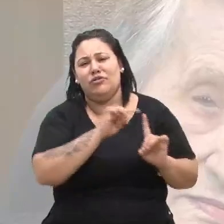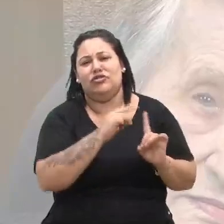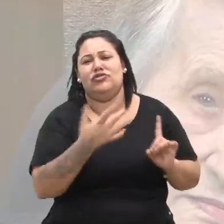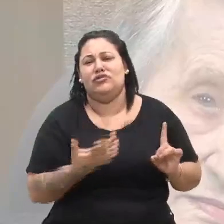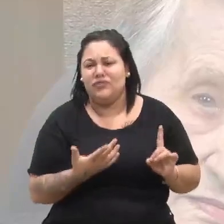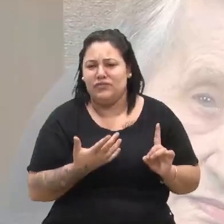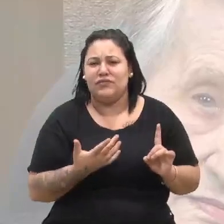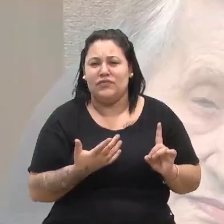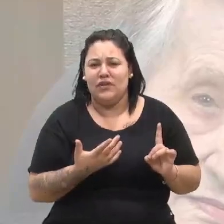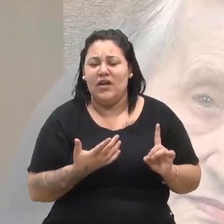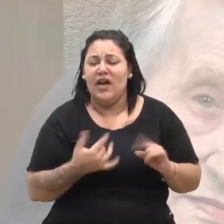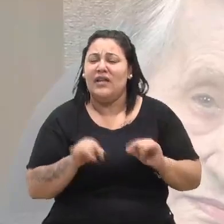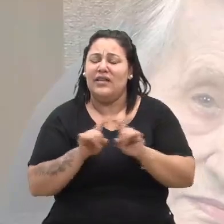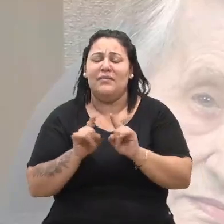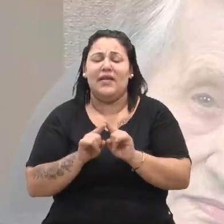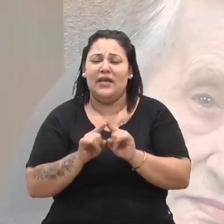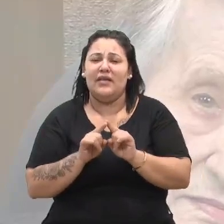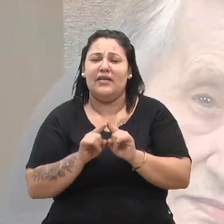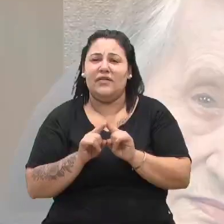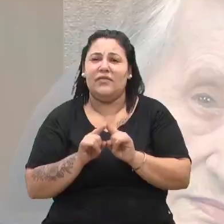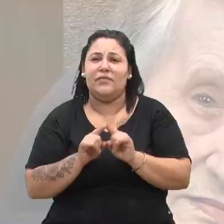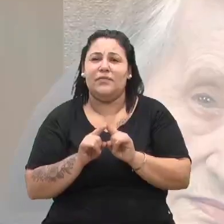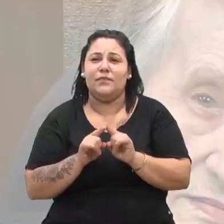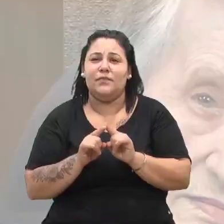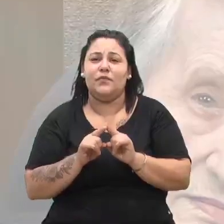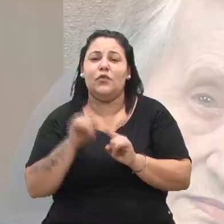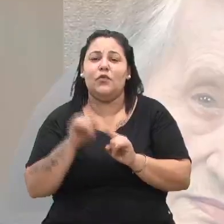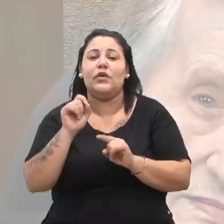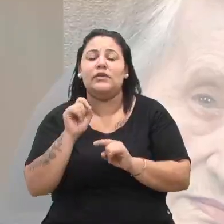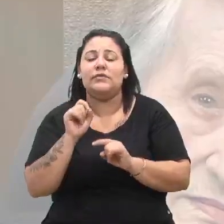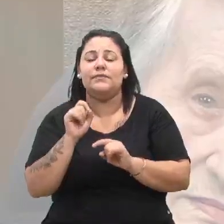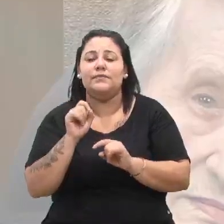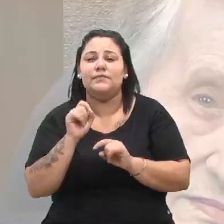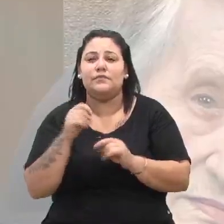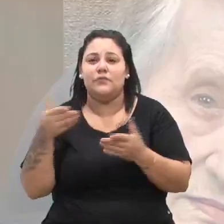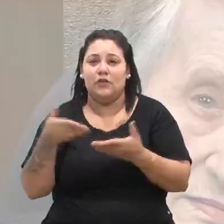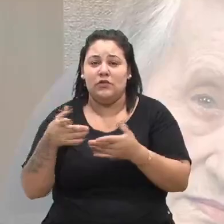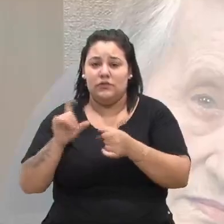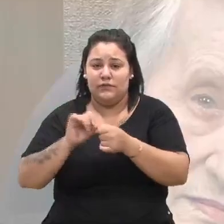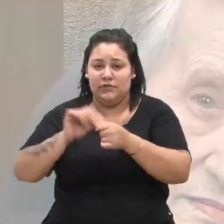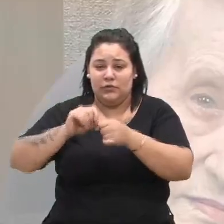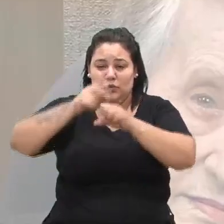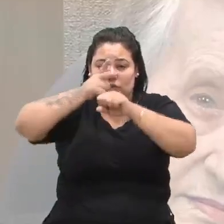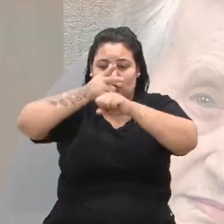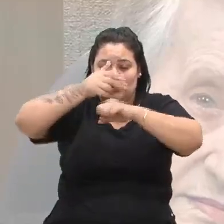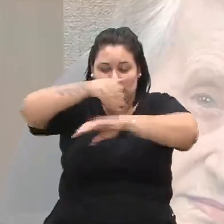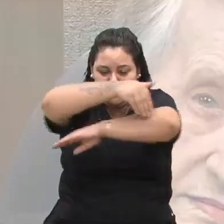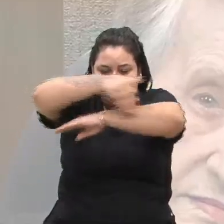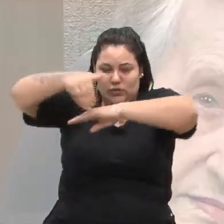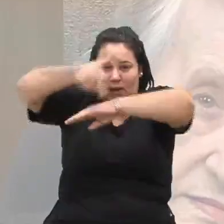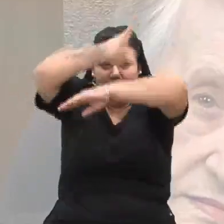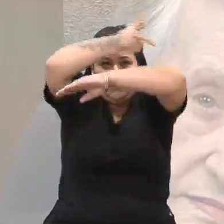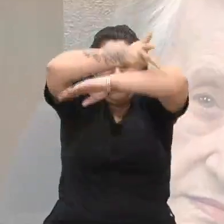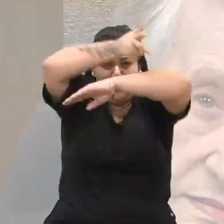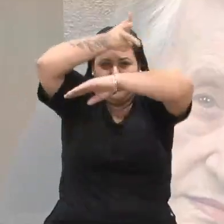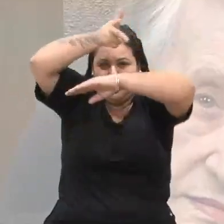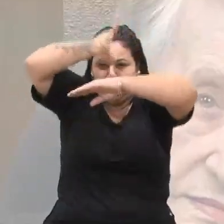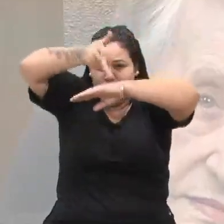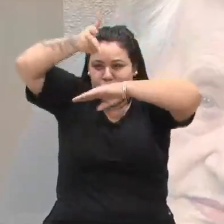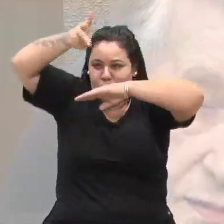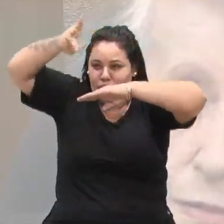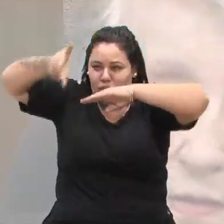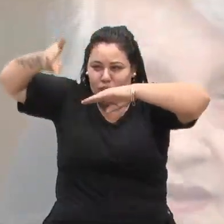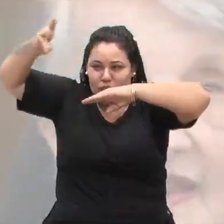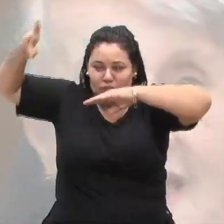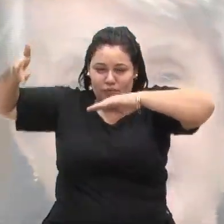uma força-tarefa que, através do cercamento eletrônico que nós colocamos,